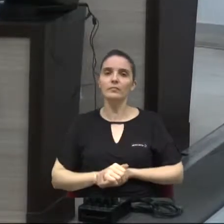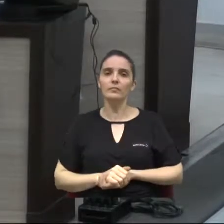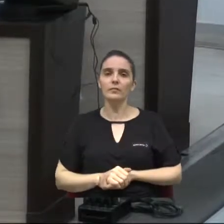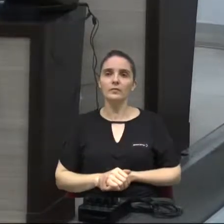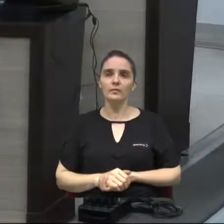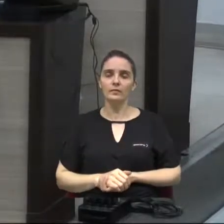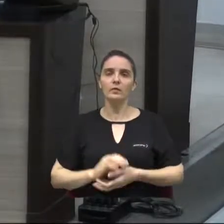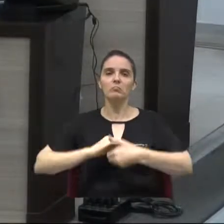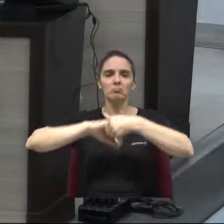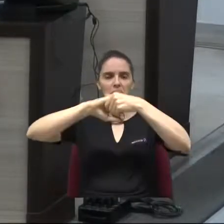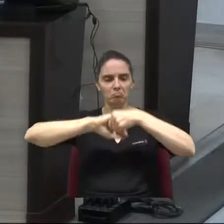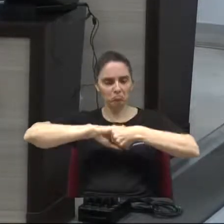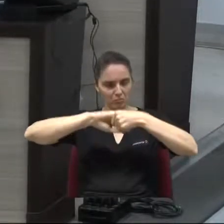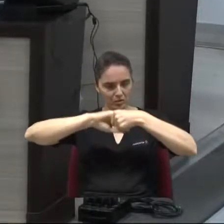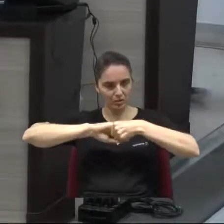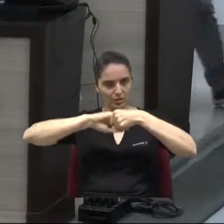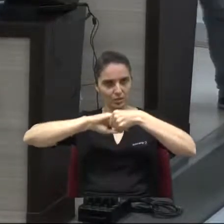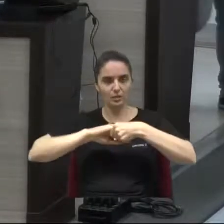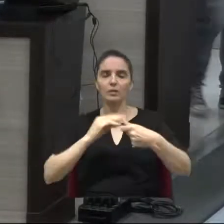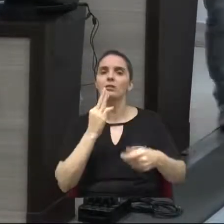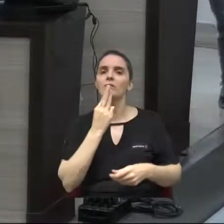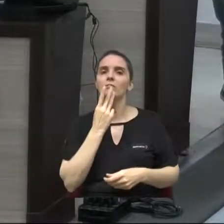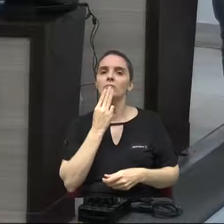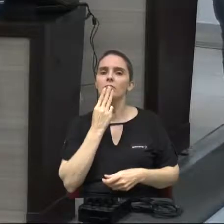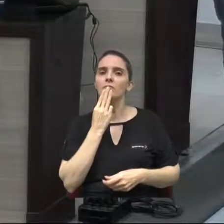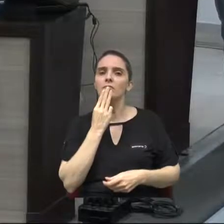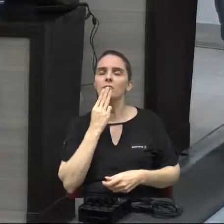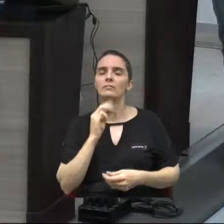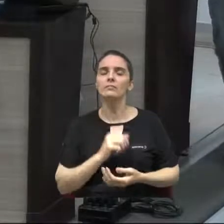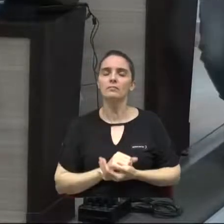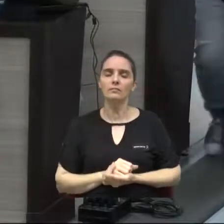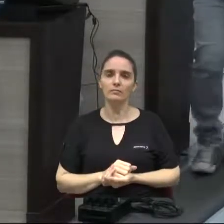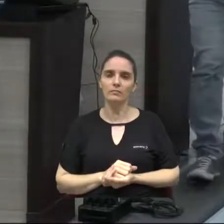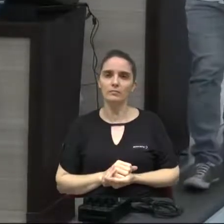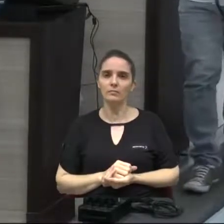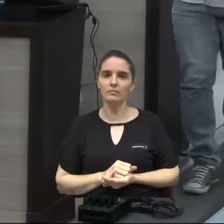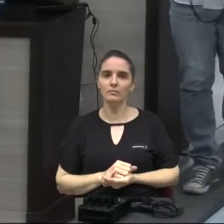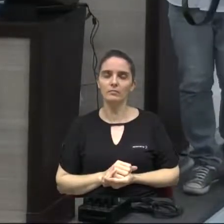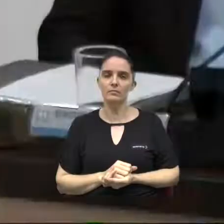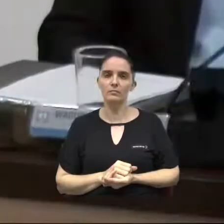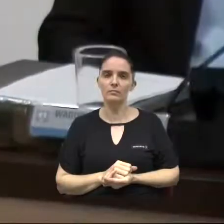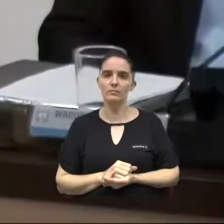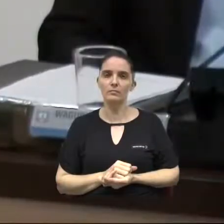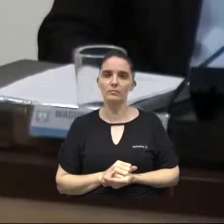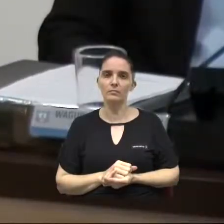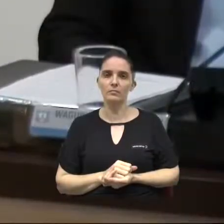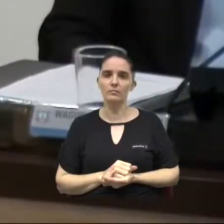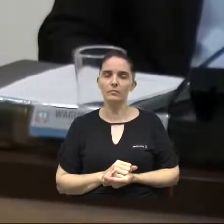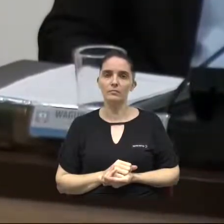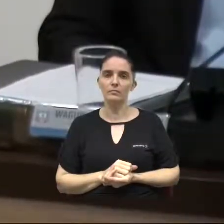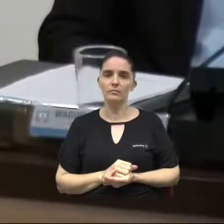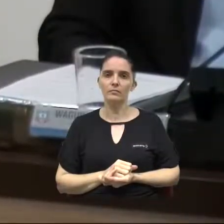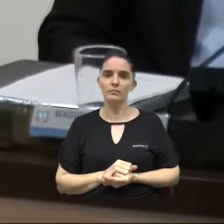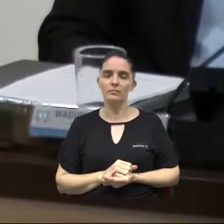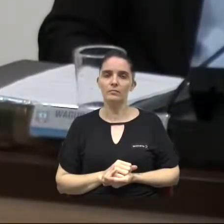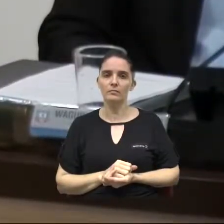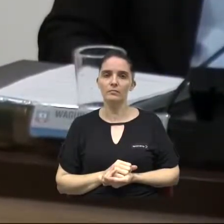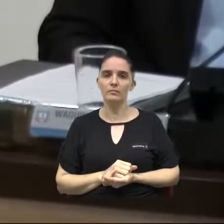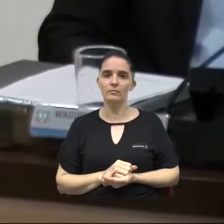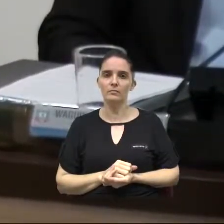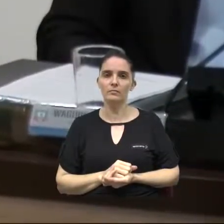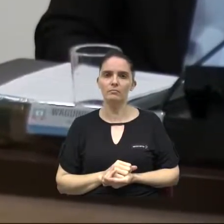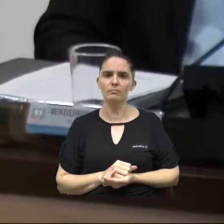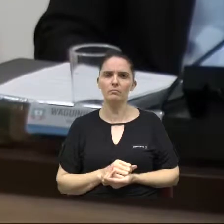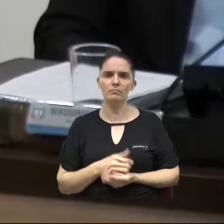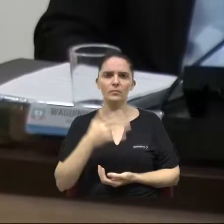apenas para parabenizar o vereador Vaguinho com relação à temática. E Oportunamente, não sei se o vereador chegou